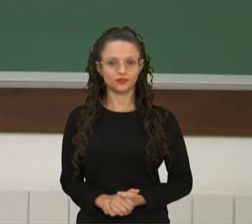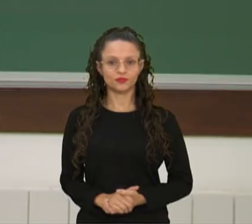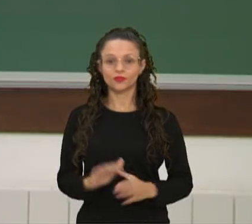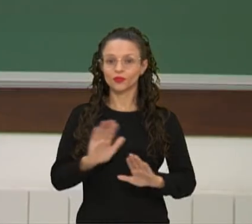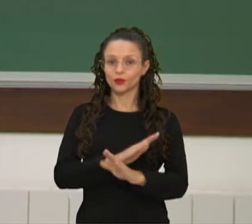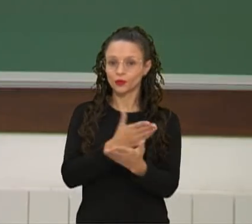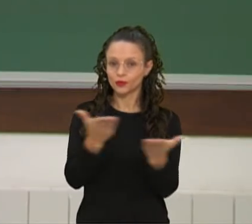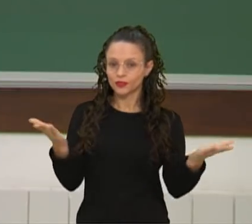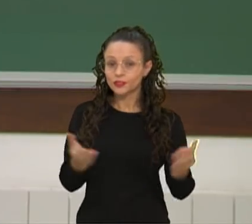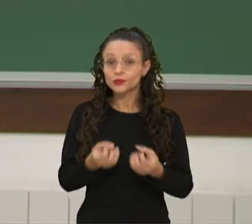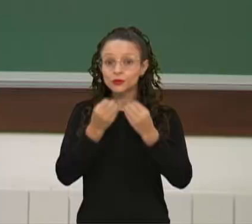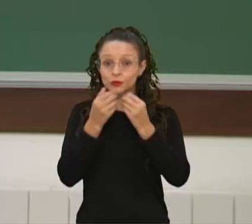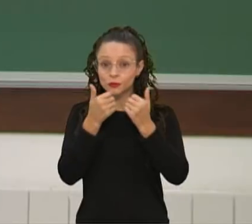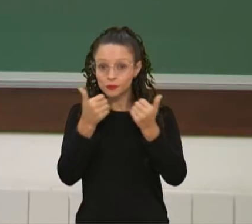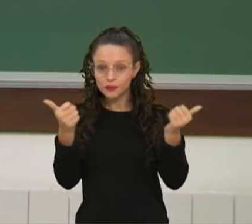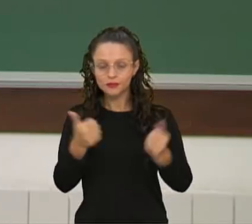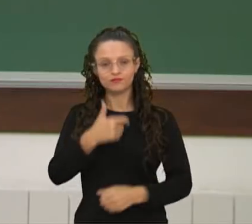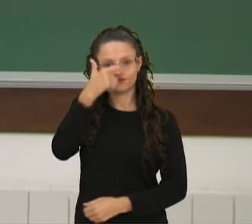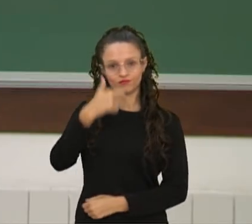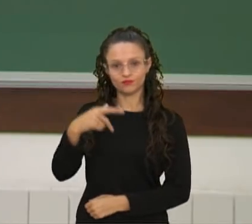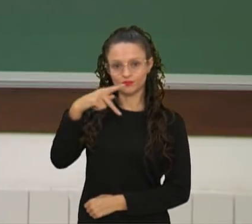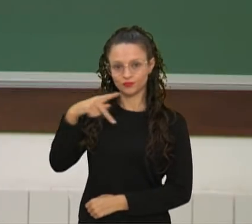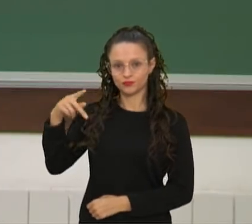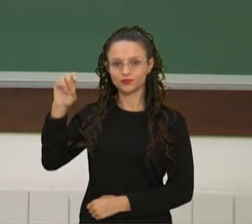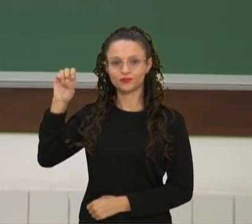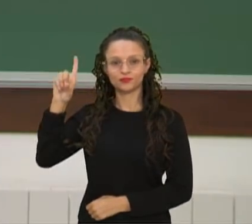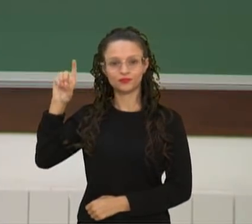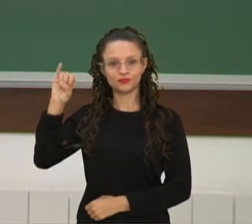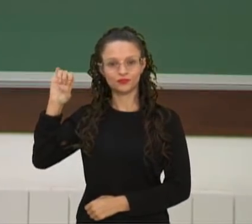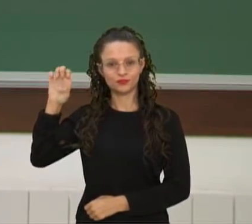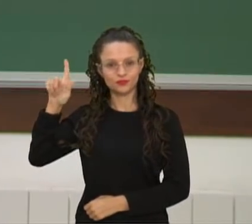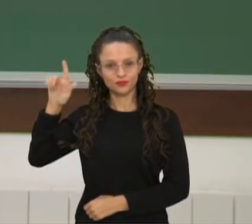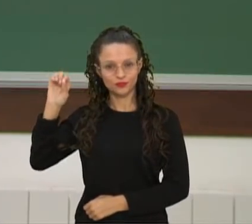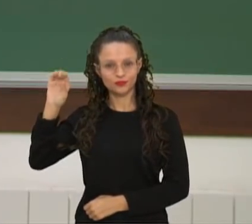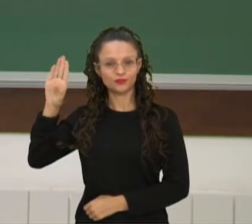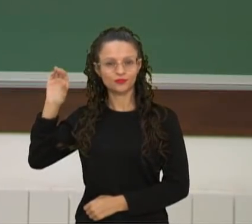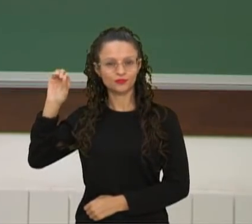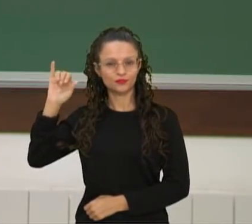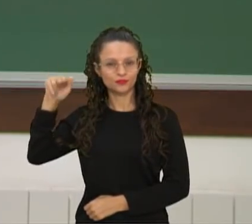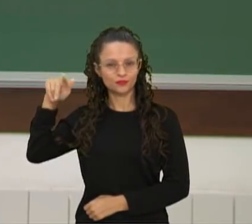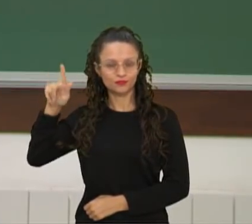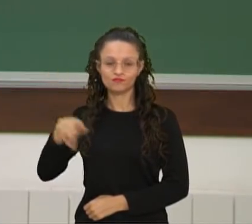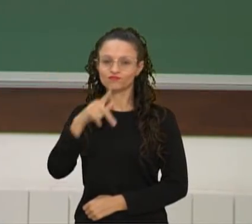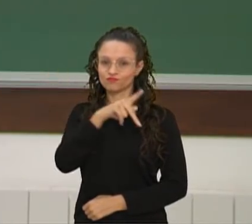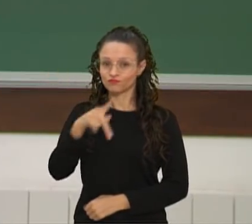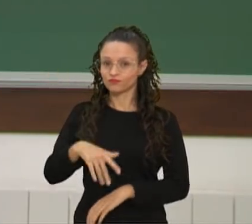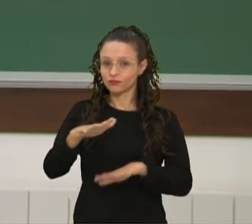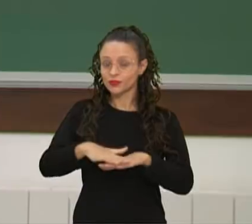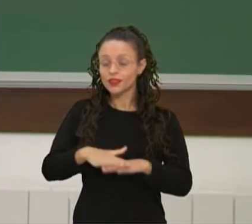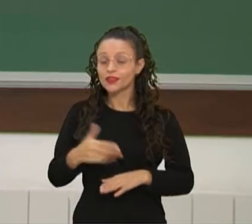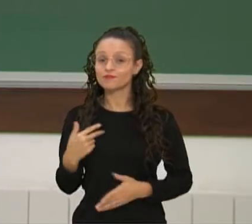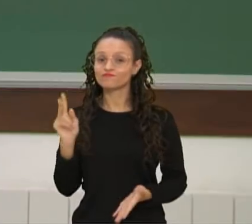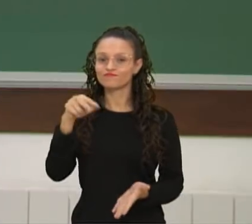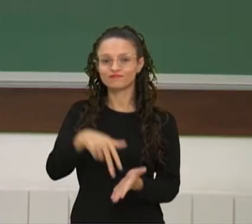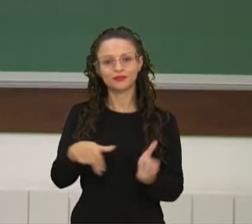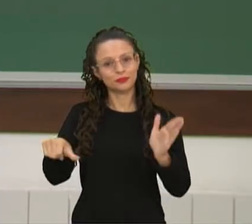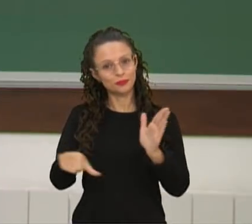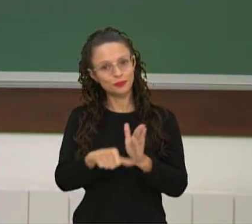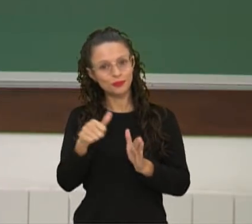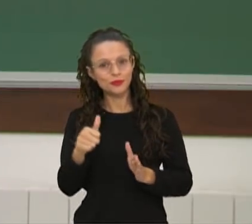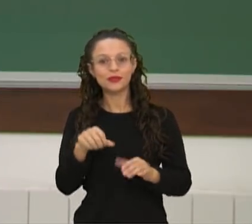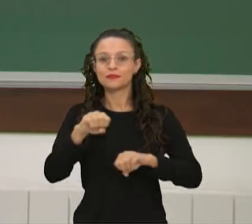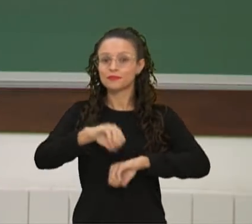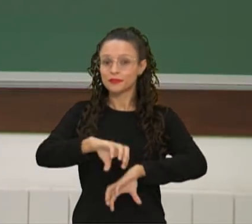Olá pessoal, tudo bem? Sou o professor Diego Boni, professor de matemática, e essa é a minha primeira aula, no Aula Paraná.